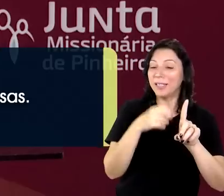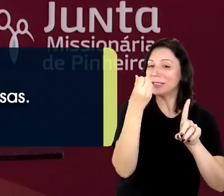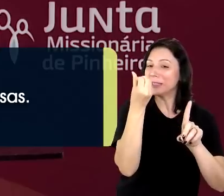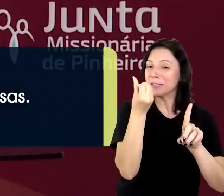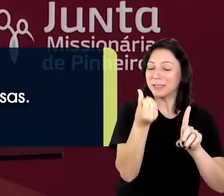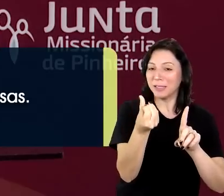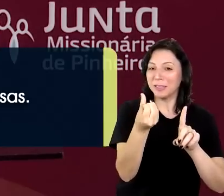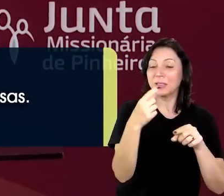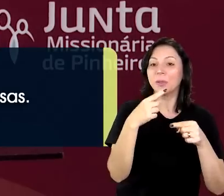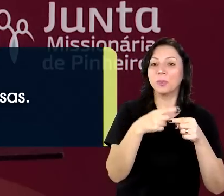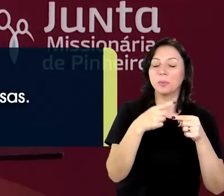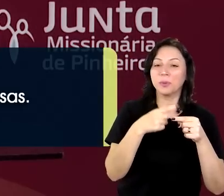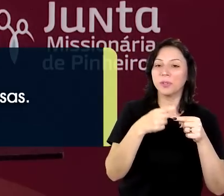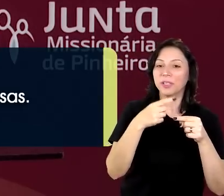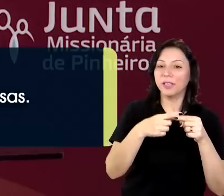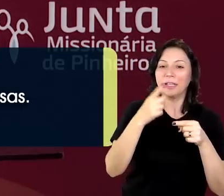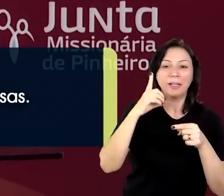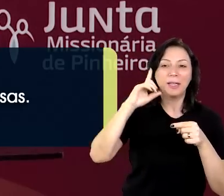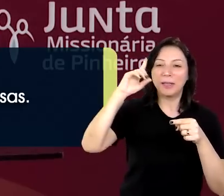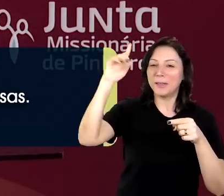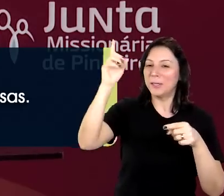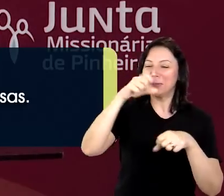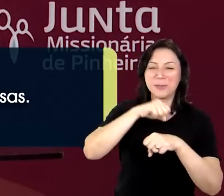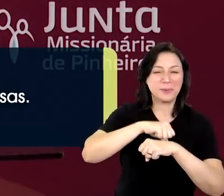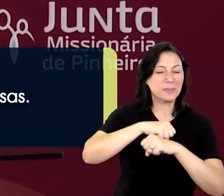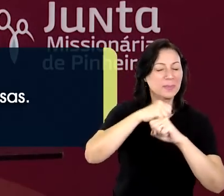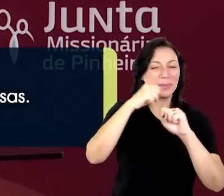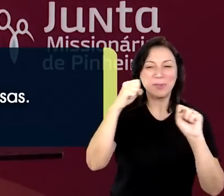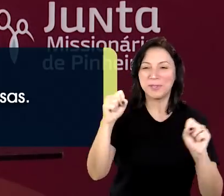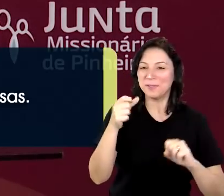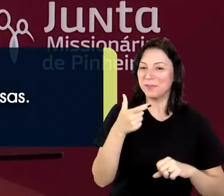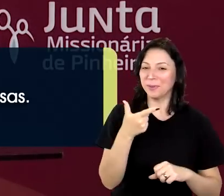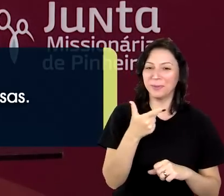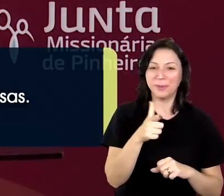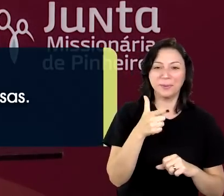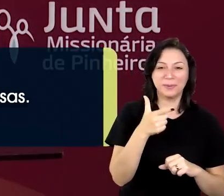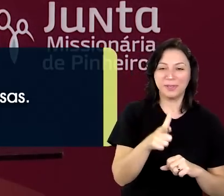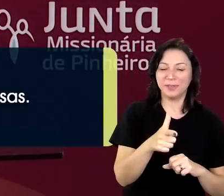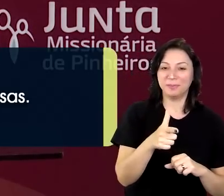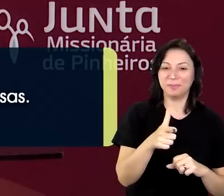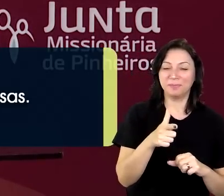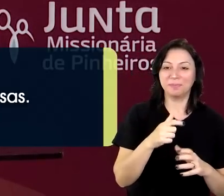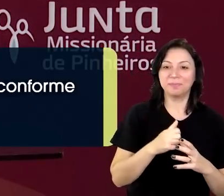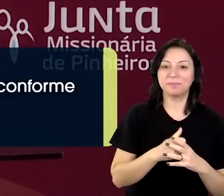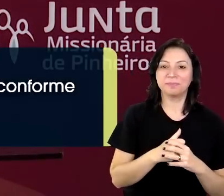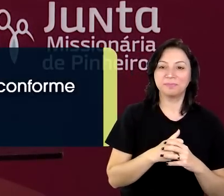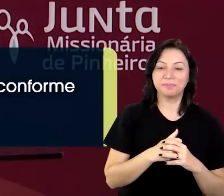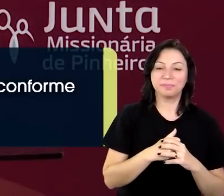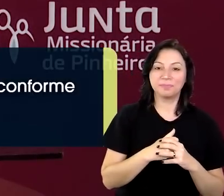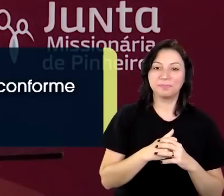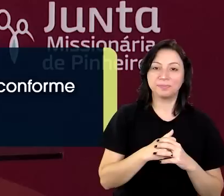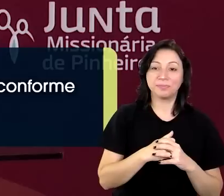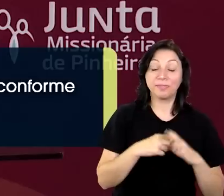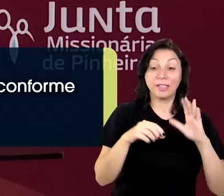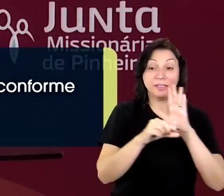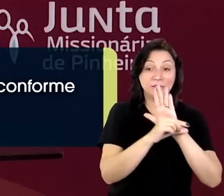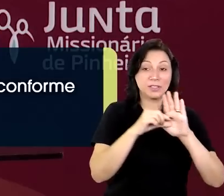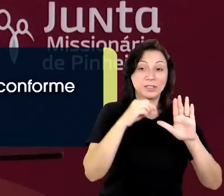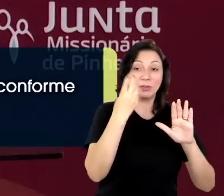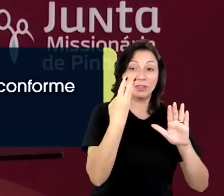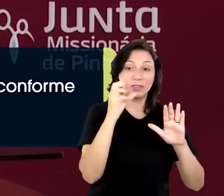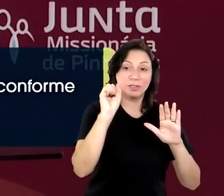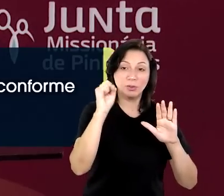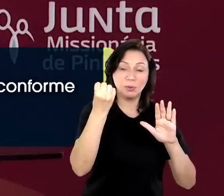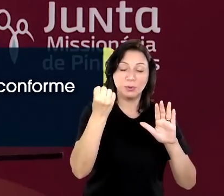Deus não haverá impossíveis em todas as suas promessas. Versículo 38, vamos ler